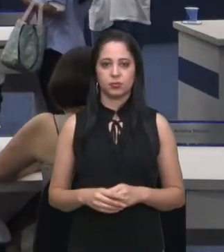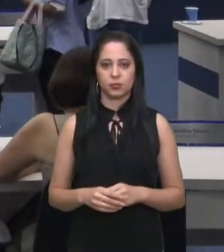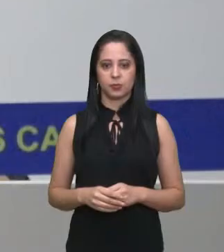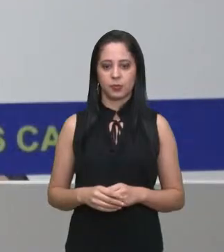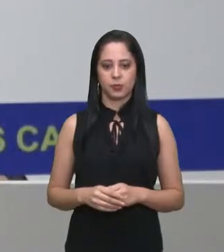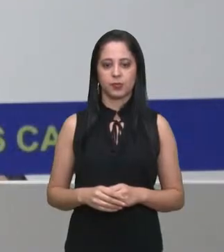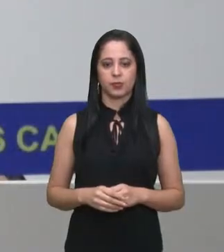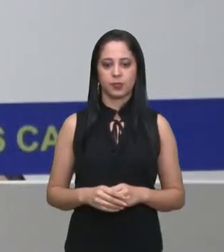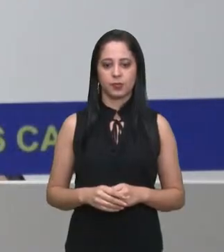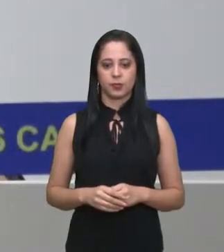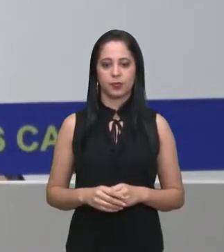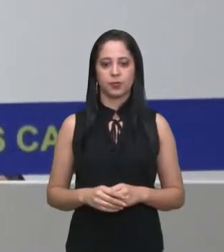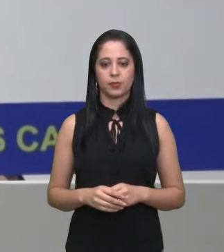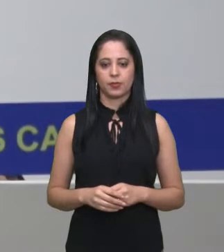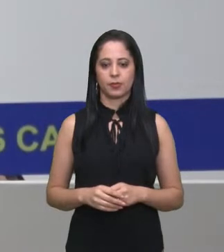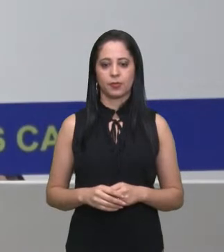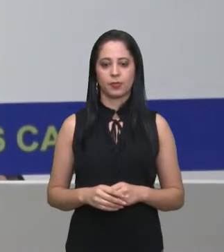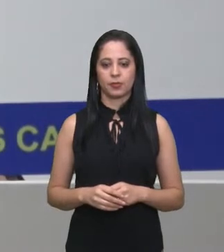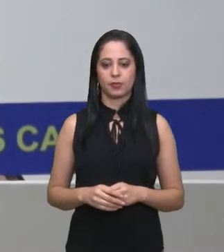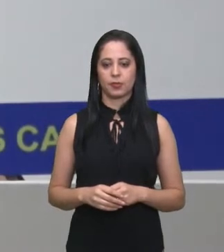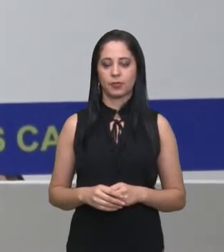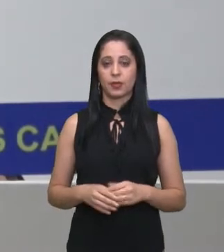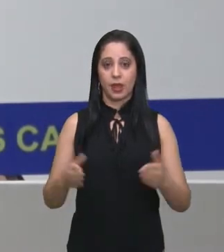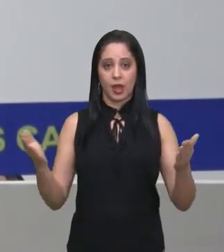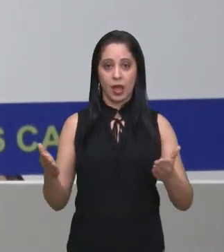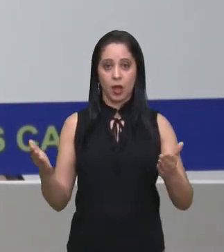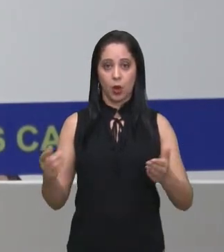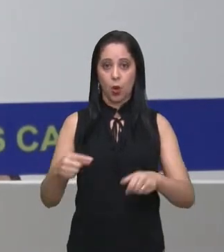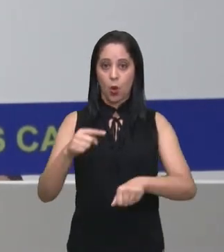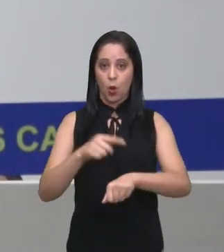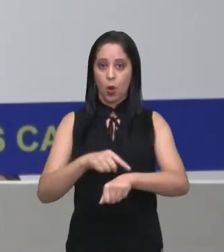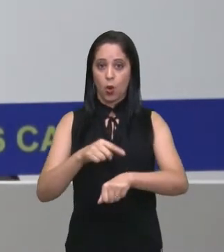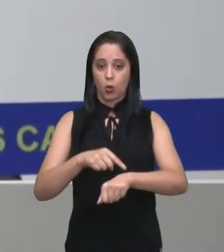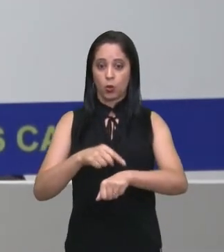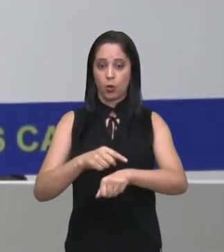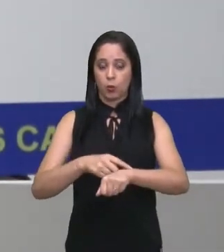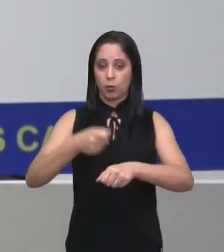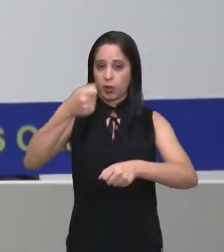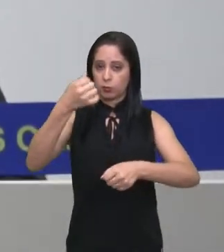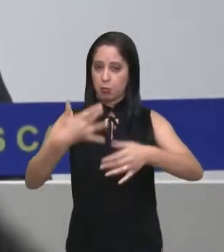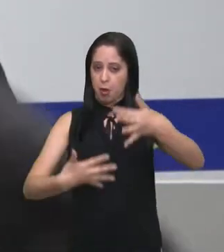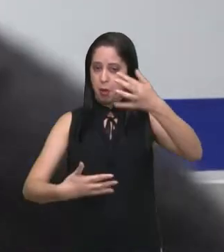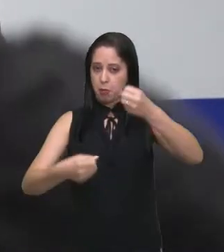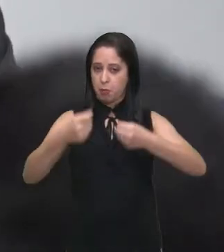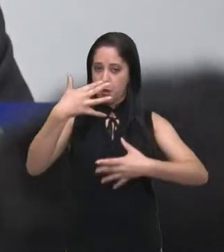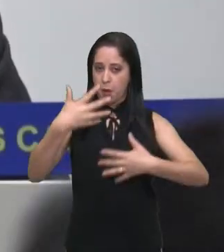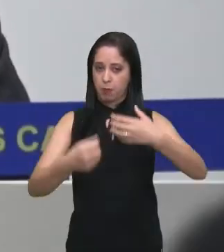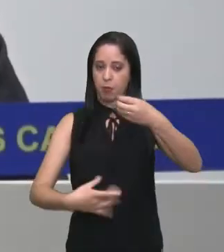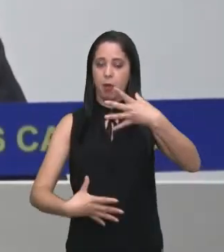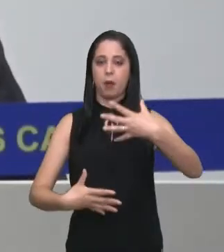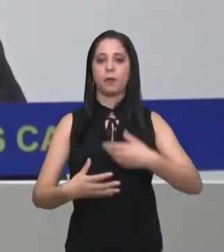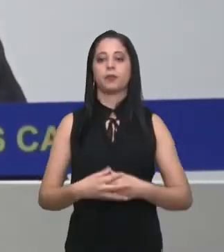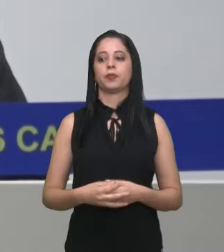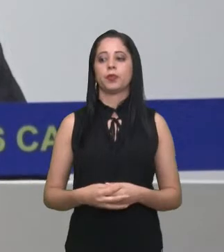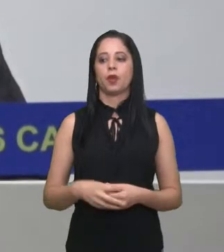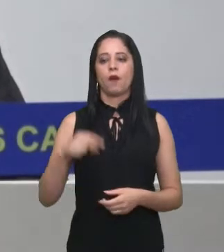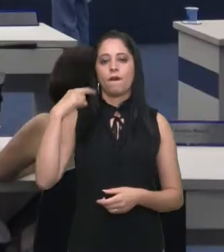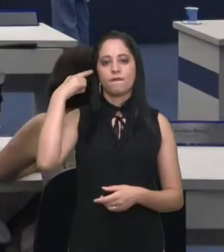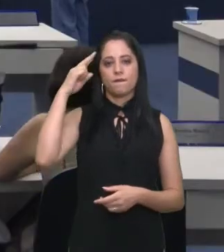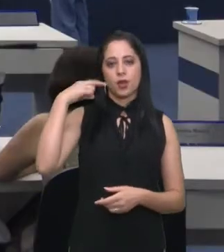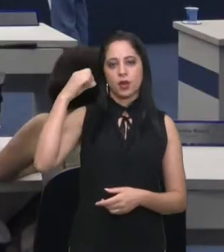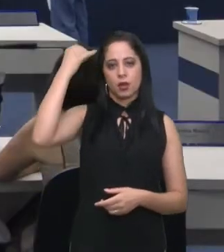Agora, então, vamos passar para o grande expediente. E, escrito para falar o vereador Dr. José Cláudio, com